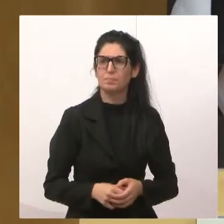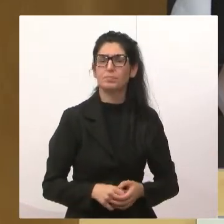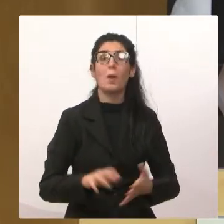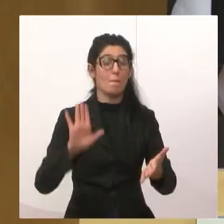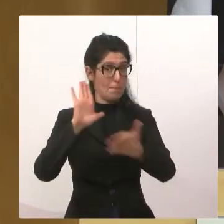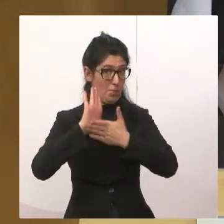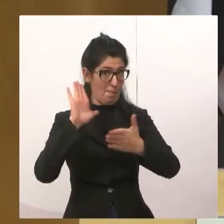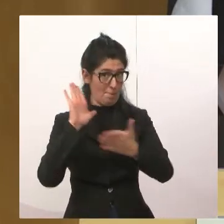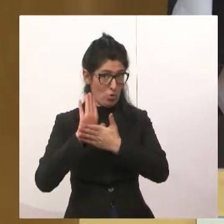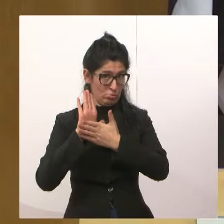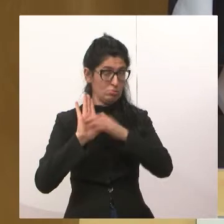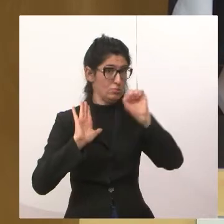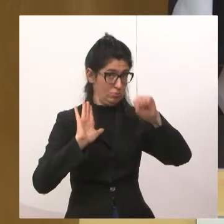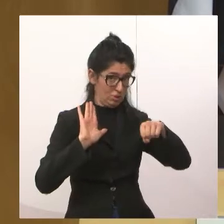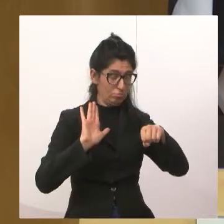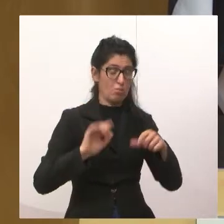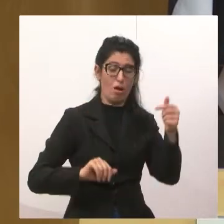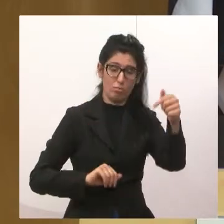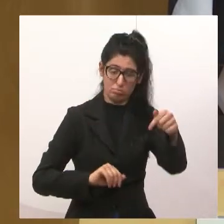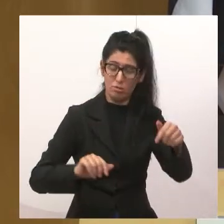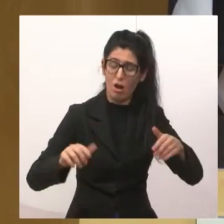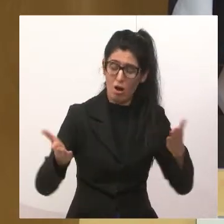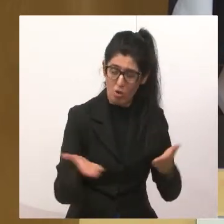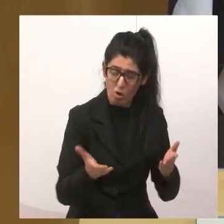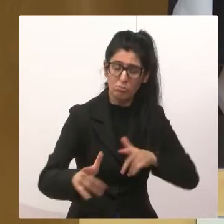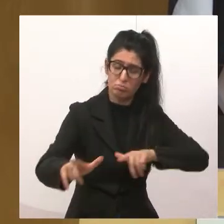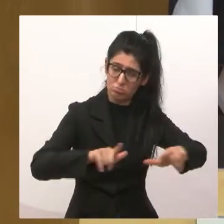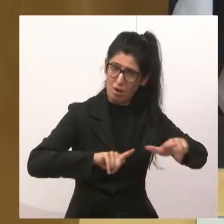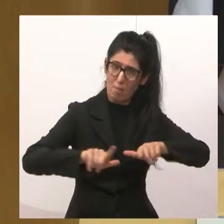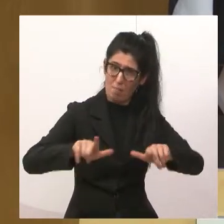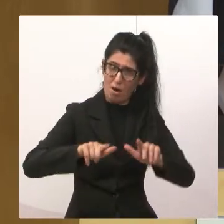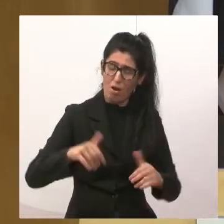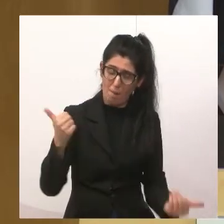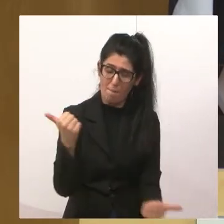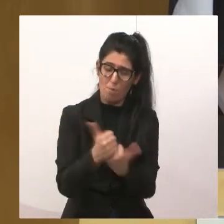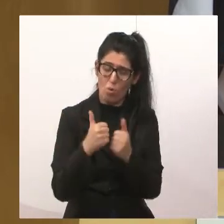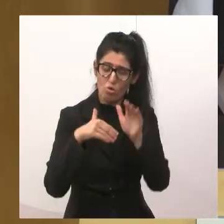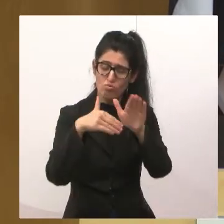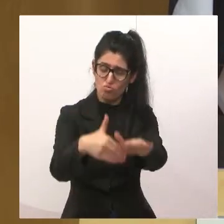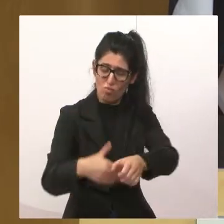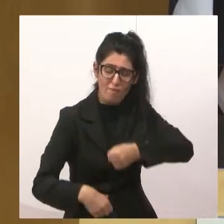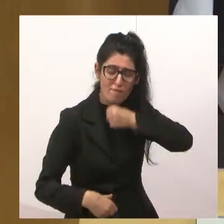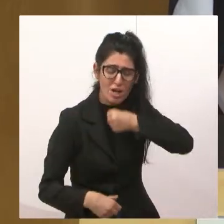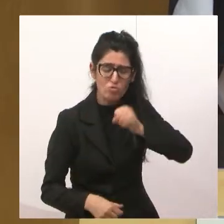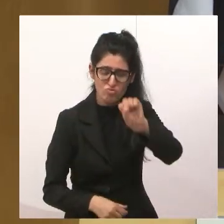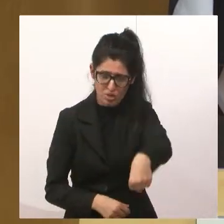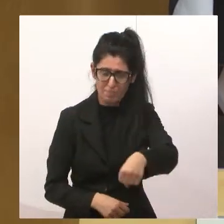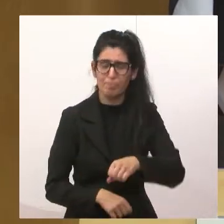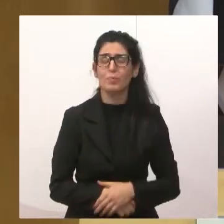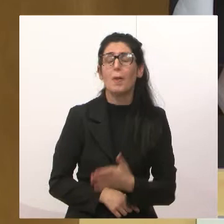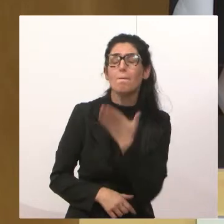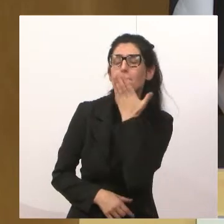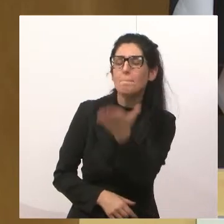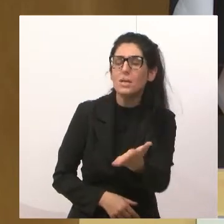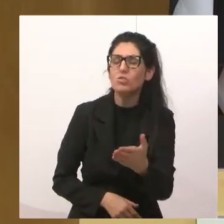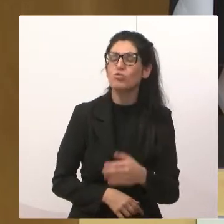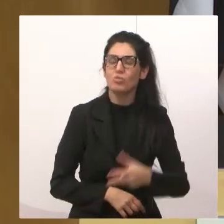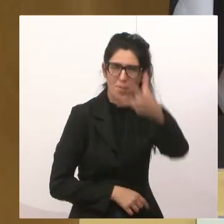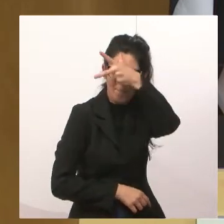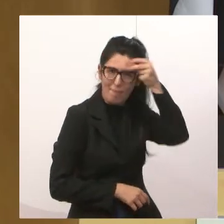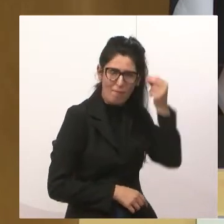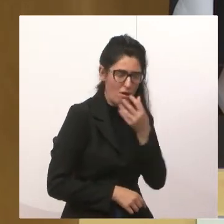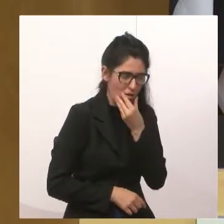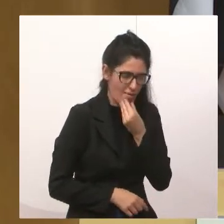proposta nossa de campanha. Então, senhor prefeito, eu quero aqui pedir, né, que esse